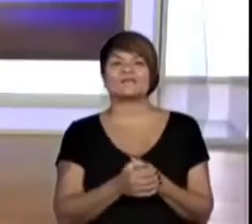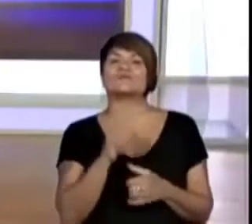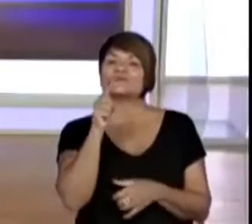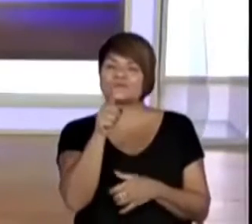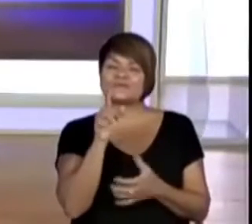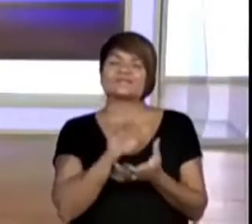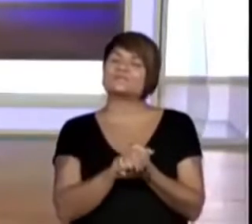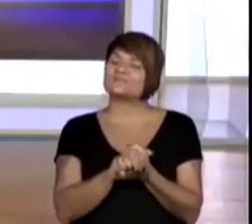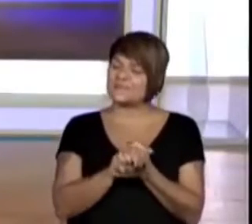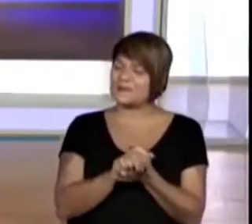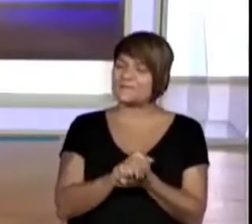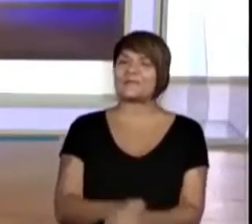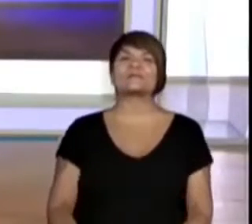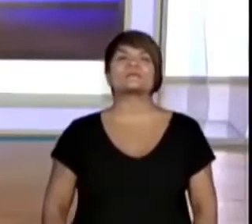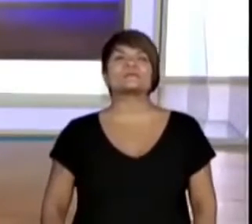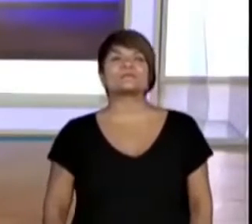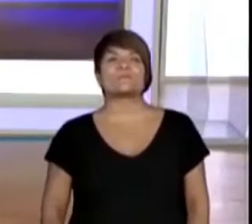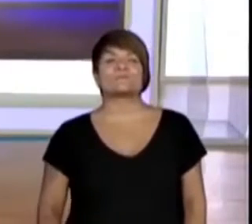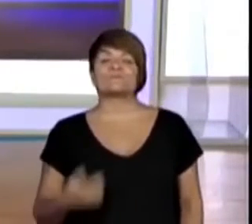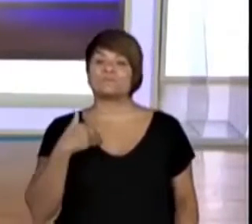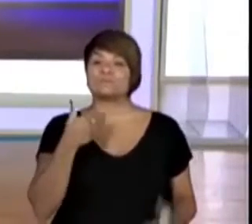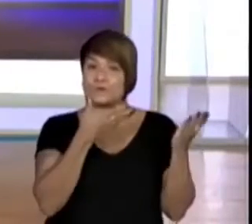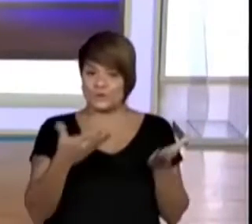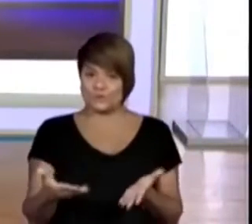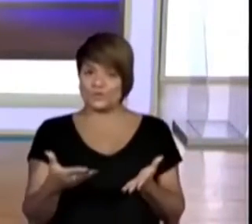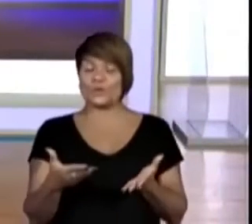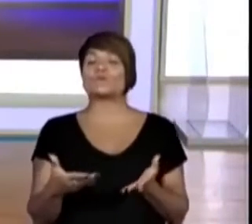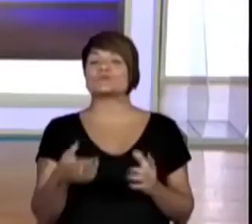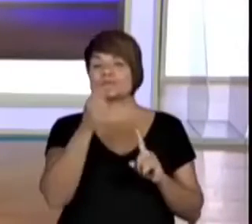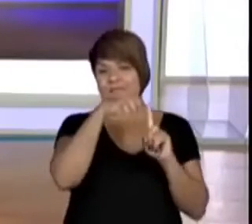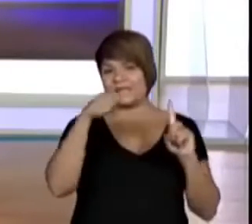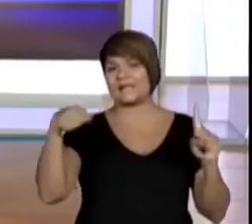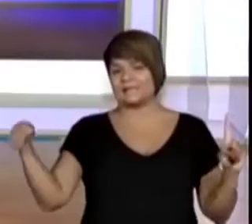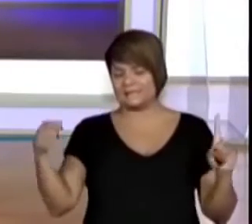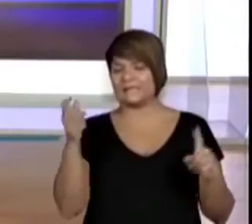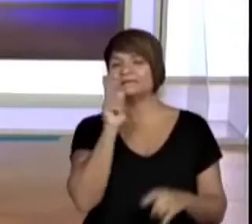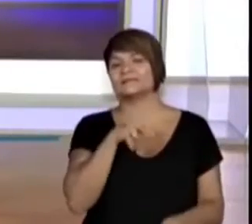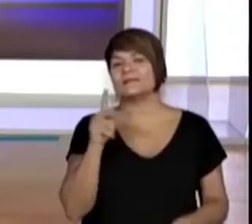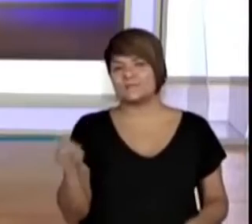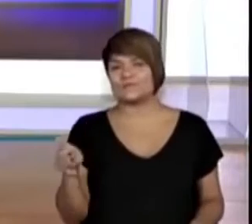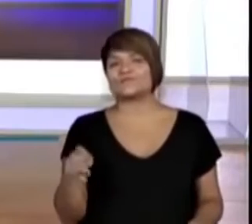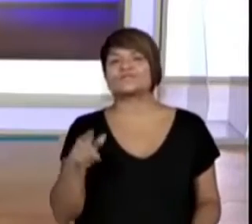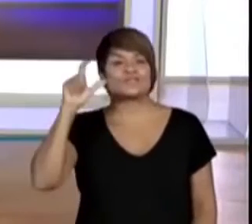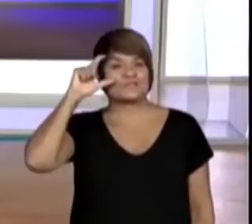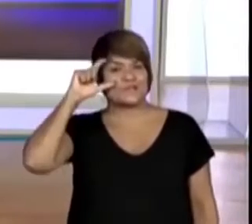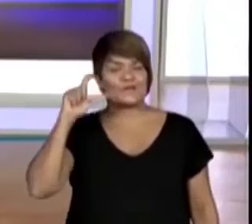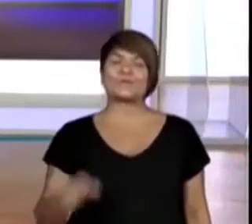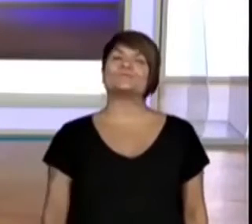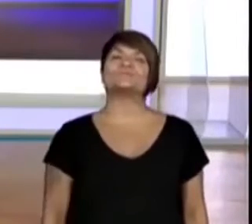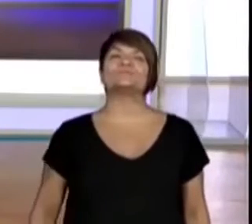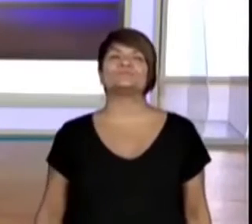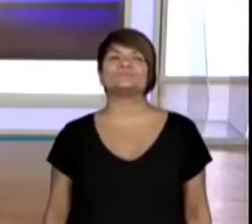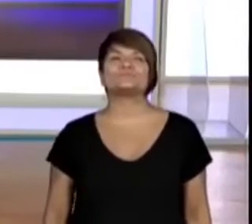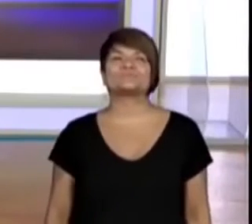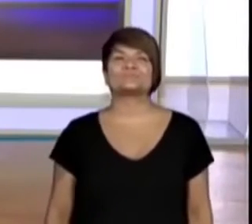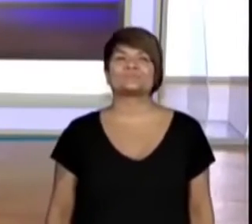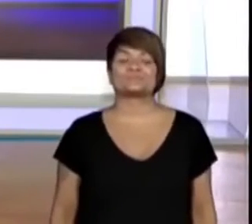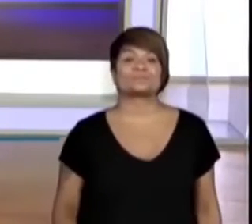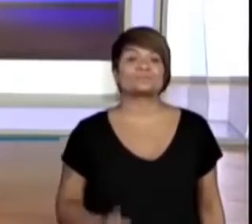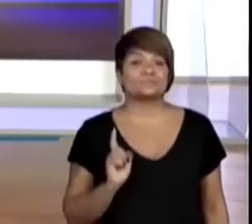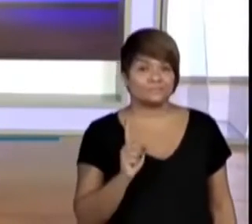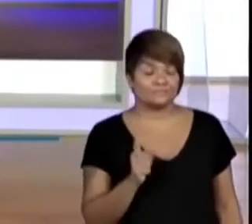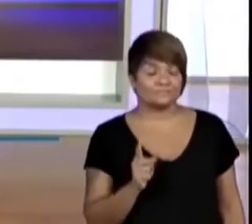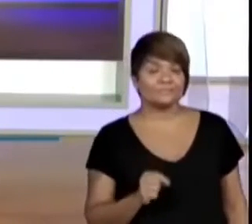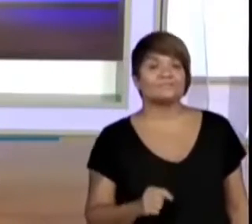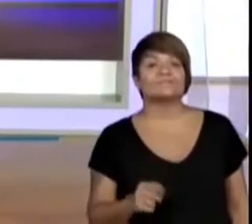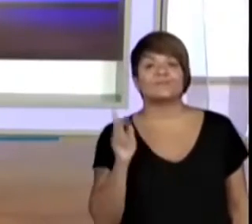de parabéns. Eu trouxe aqui, ó, um calendário da professora Genô, tá, gente? Ela pegou,